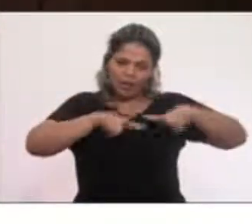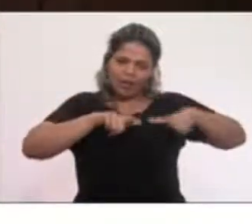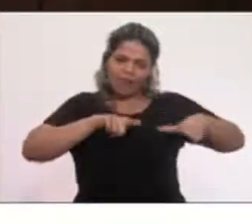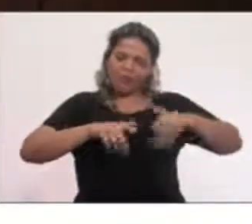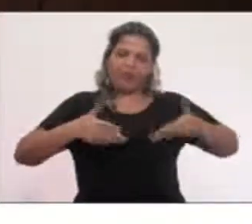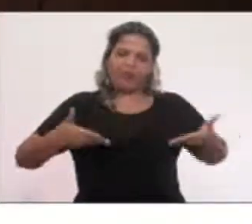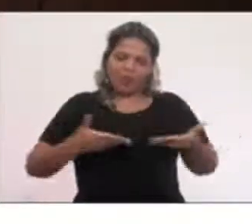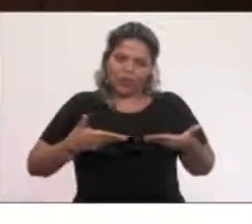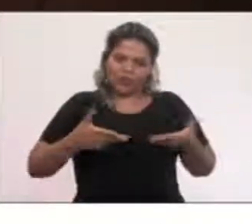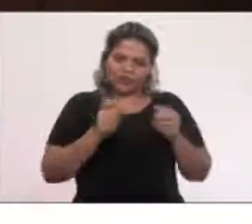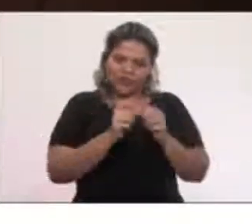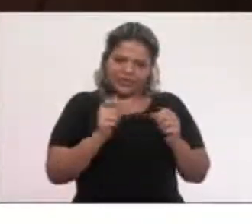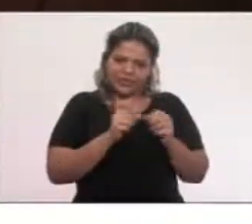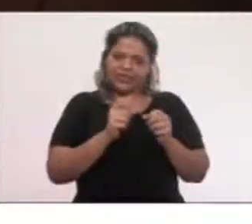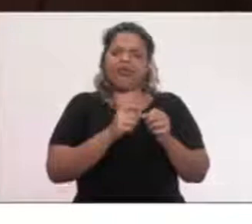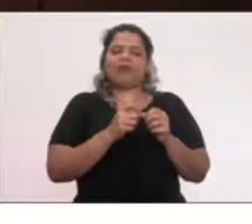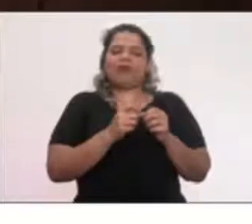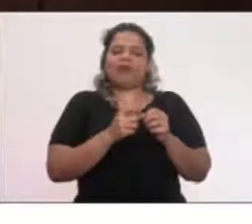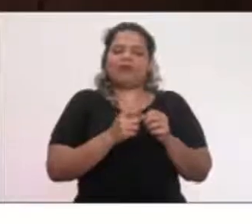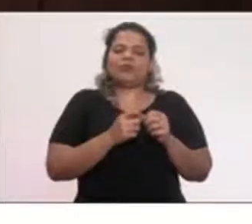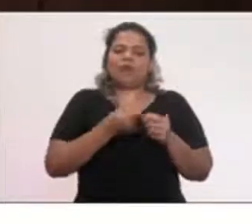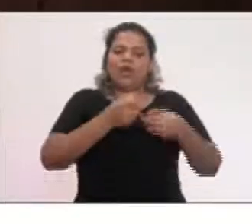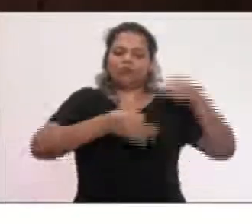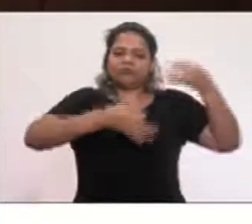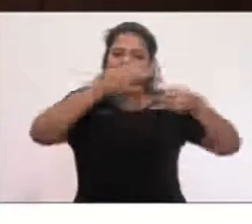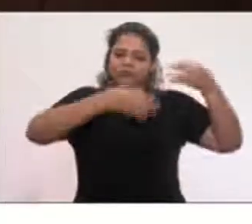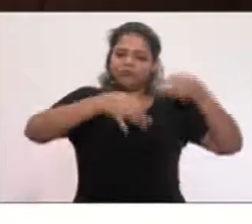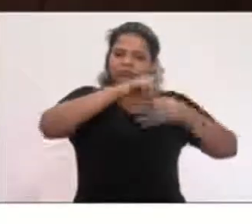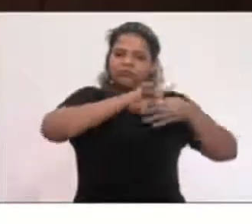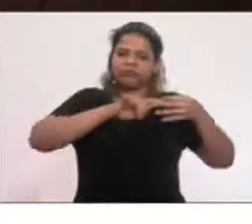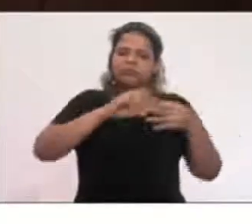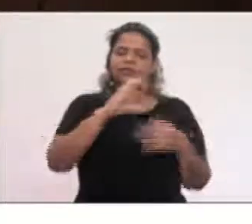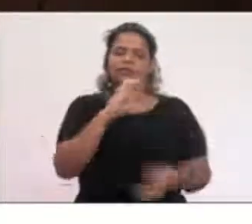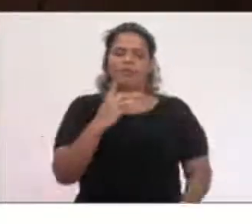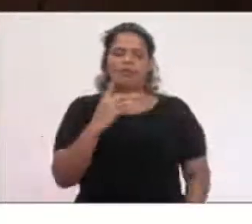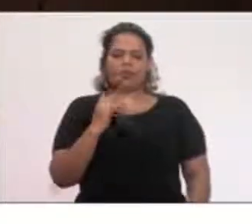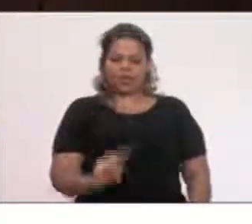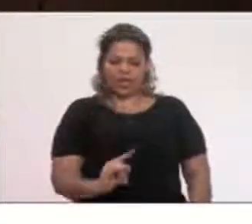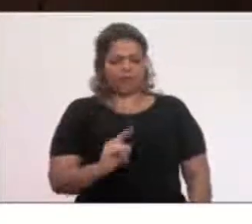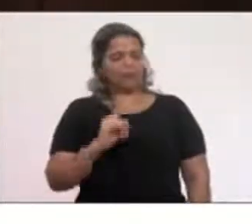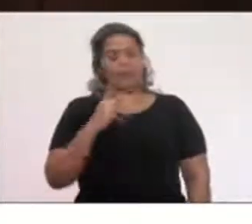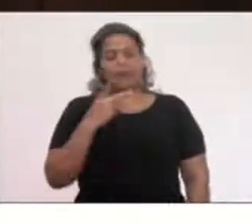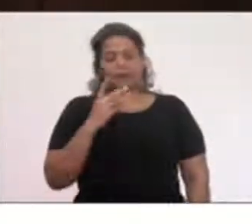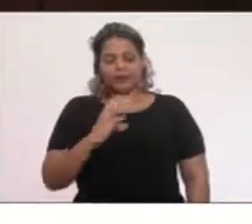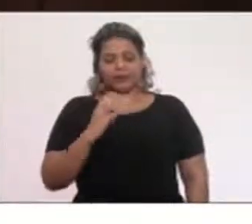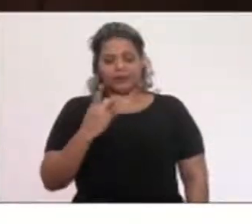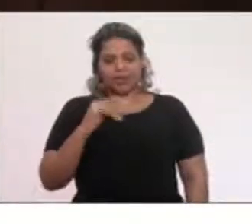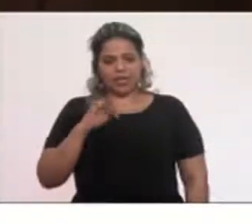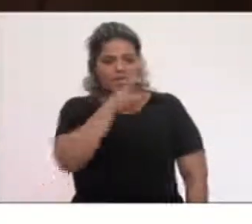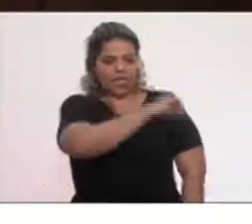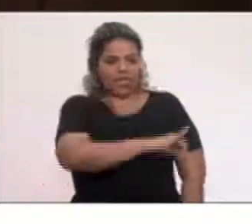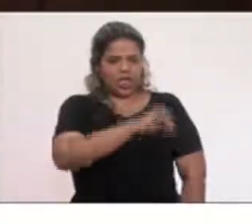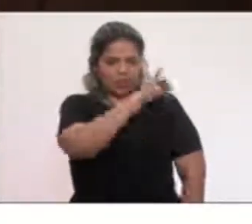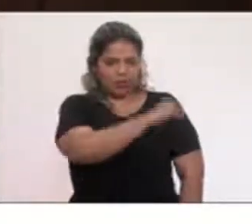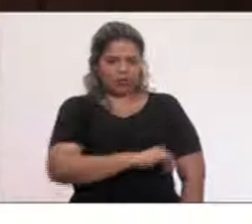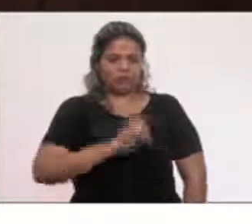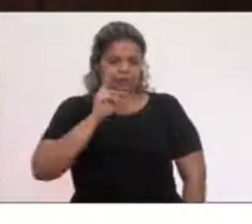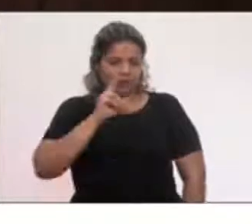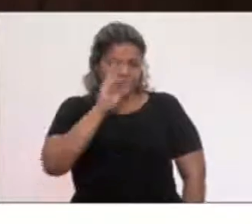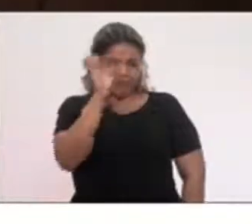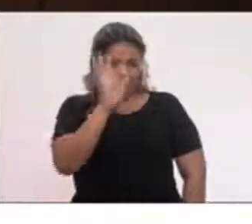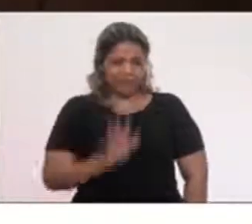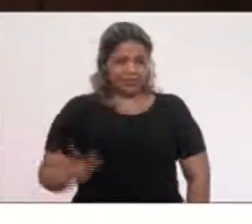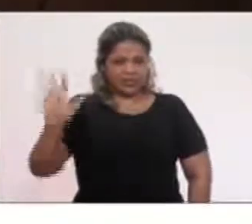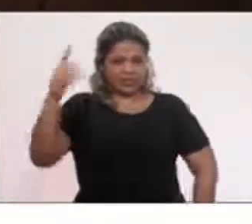hoje na audiência pública realizada pela CPI do Rio Previdência. A gente tem visto no Brasil